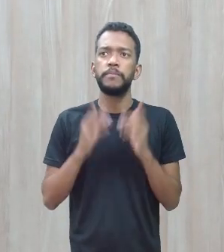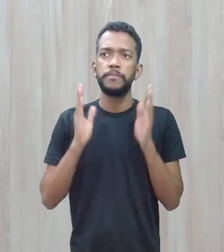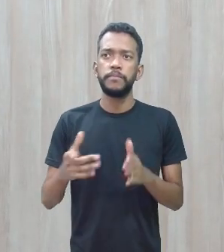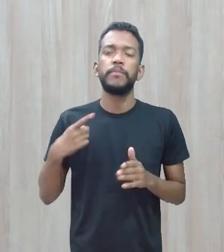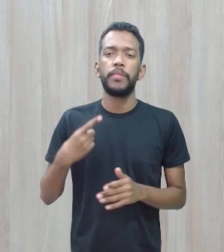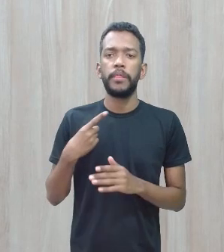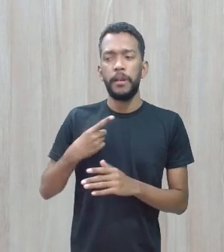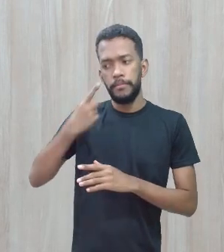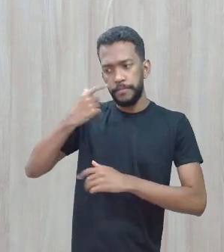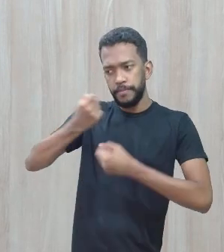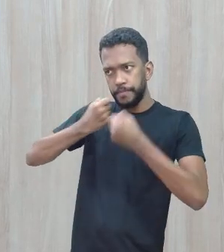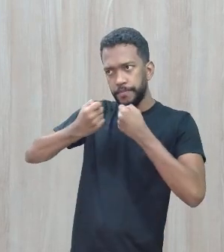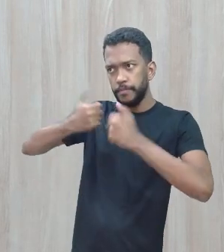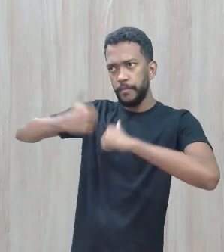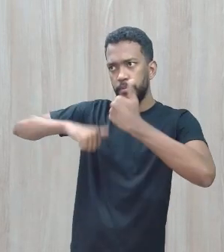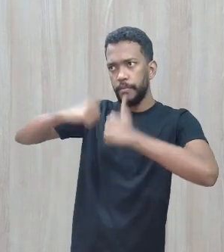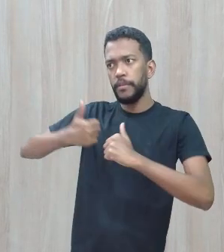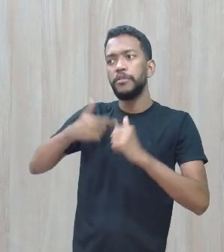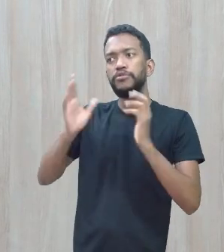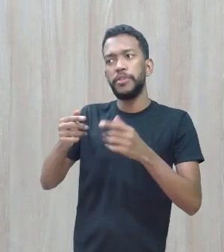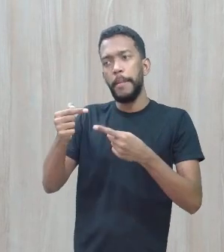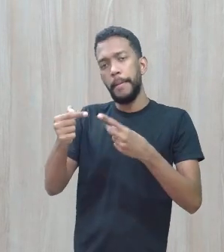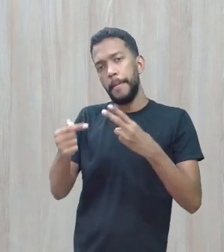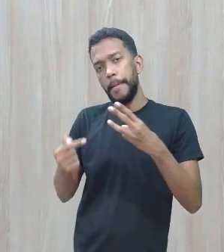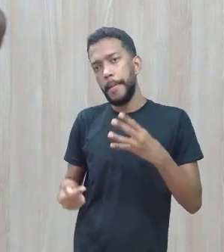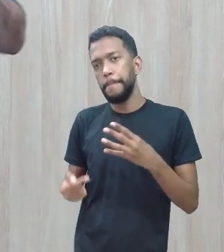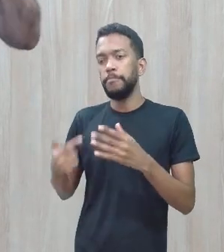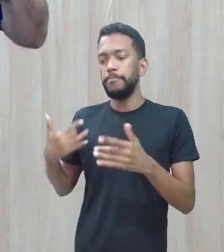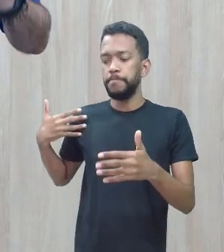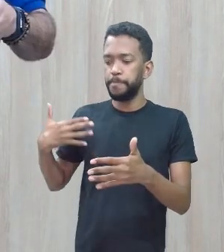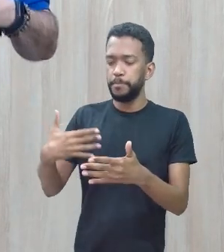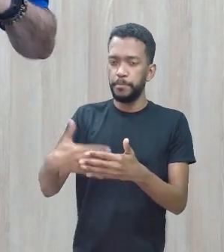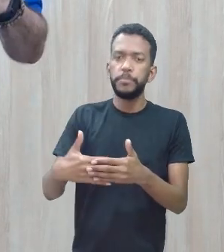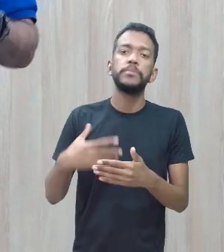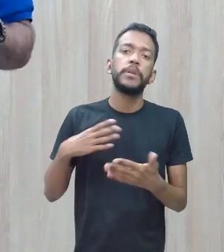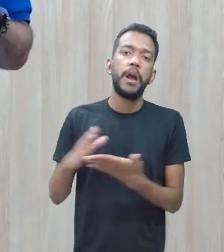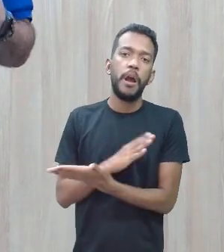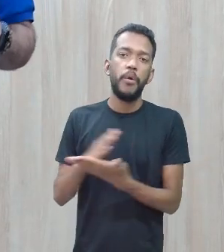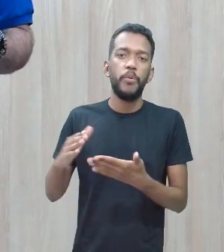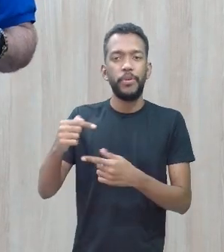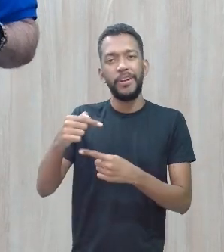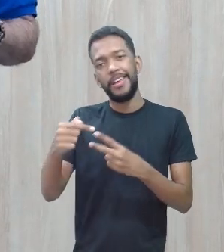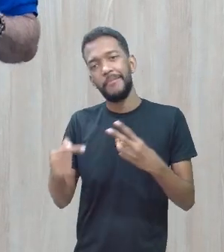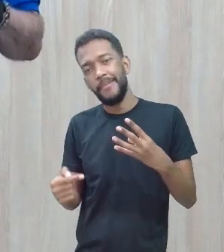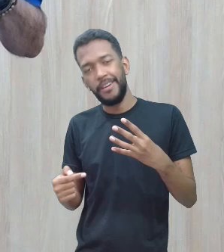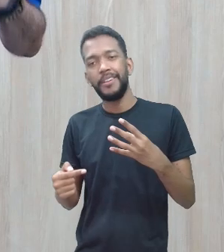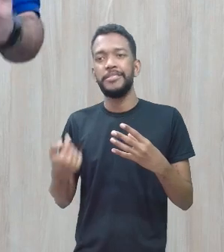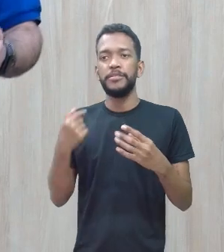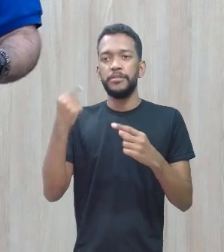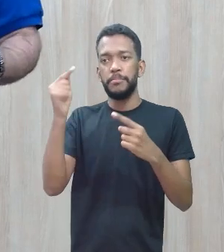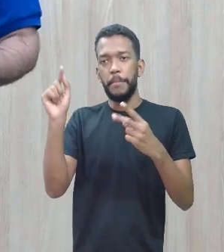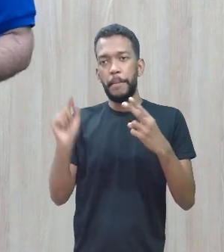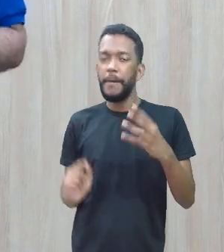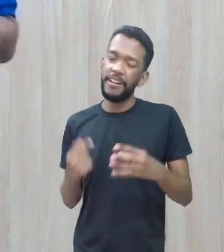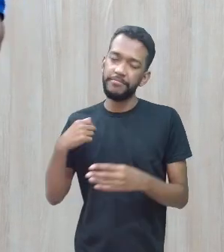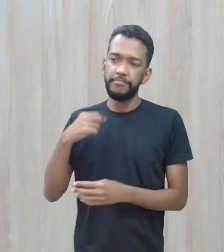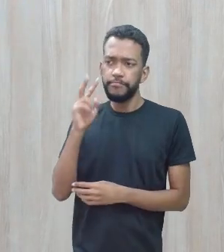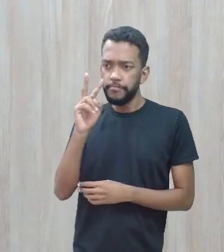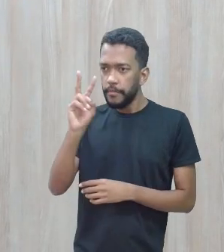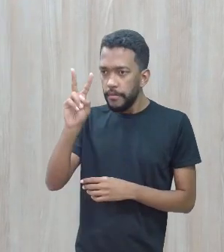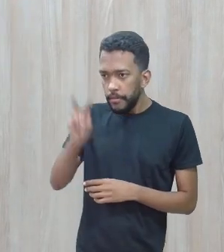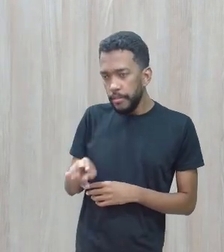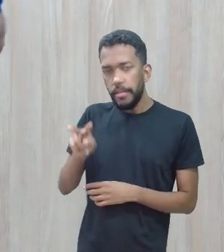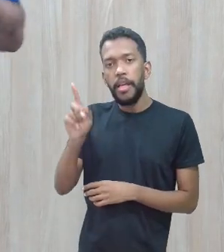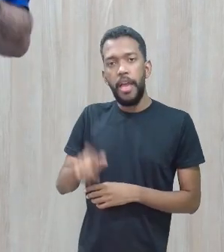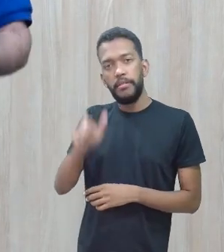reportagem, né, que eu listei aqui alguns elementos que eu julguei interessantes, né,